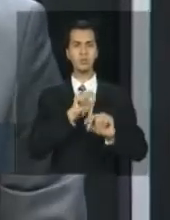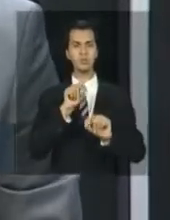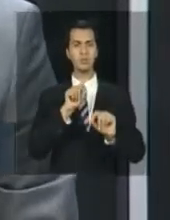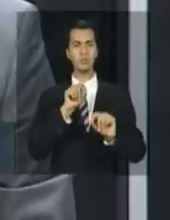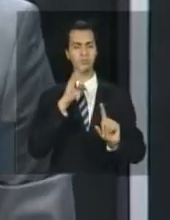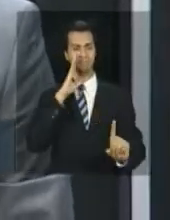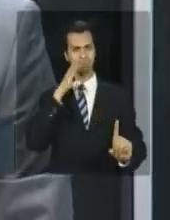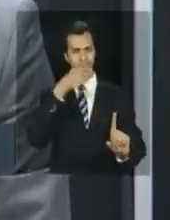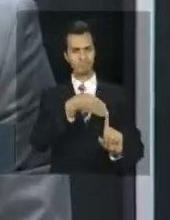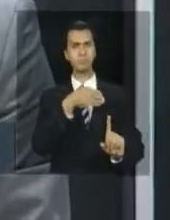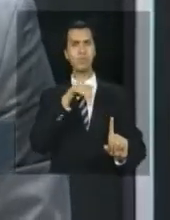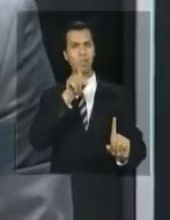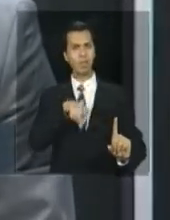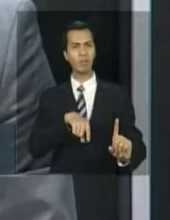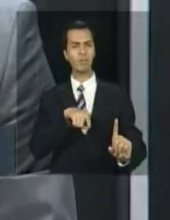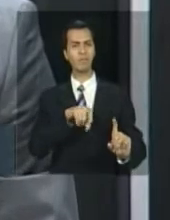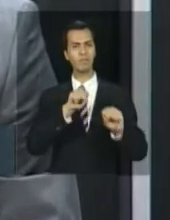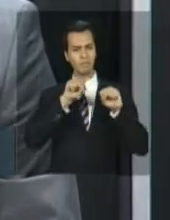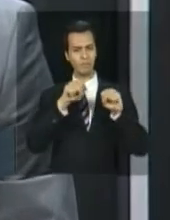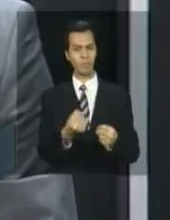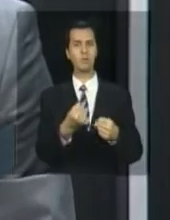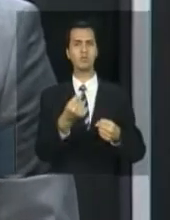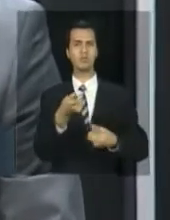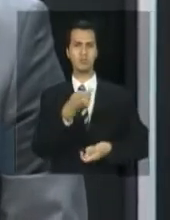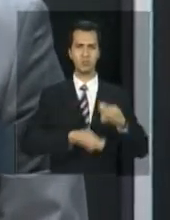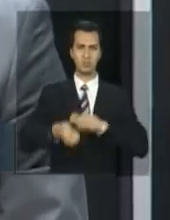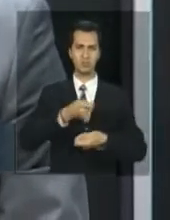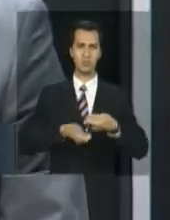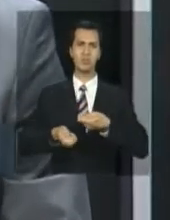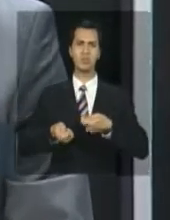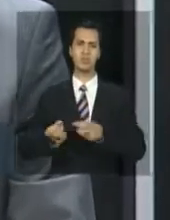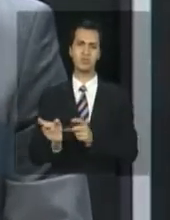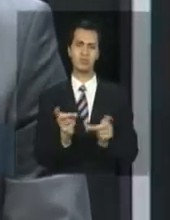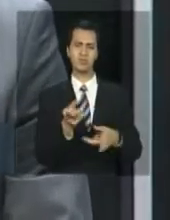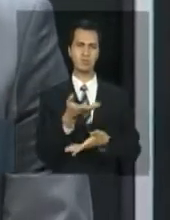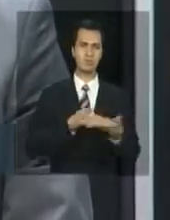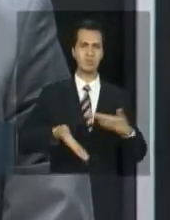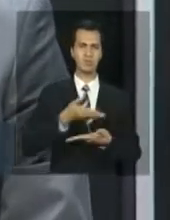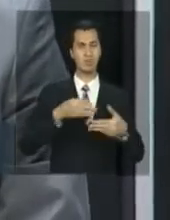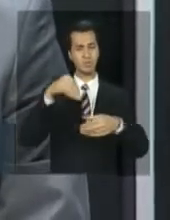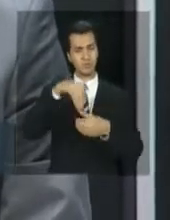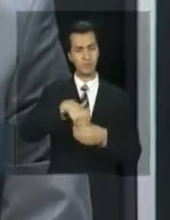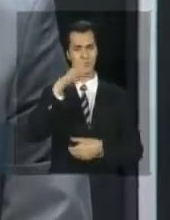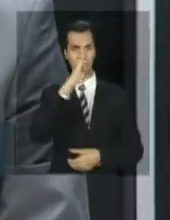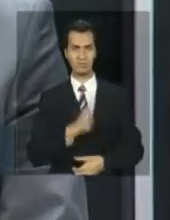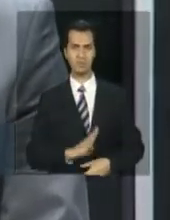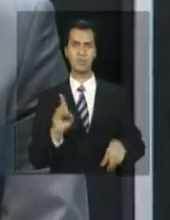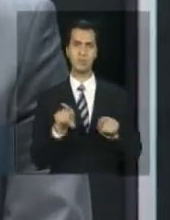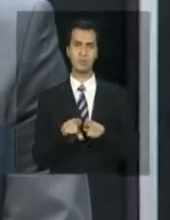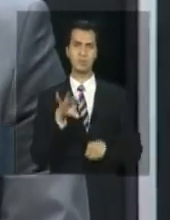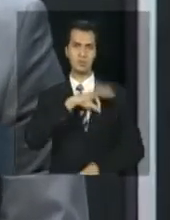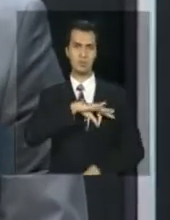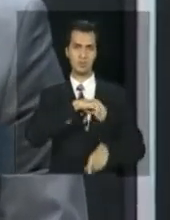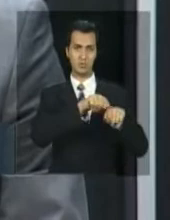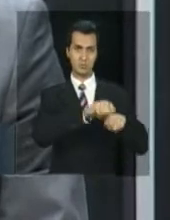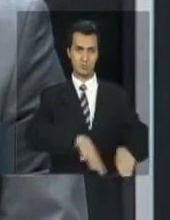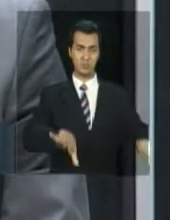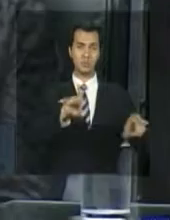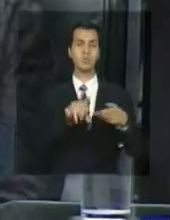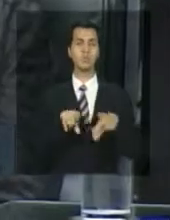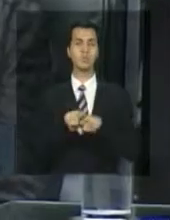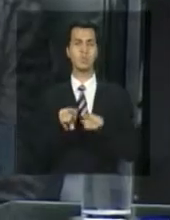centrado no fortalecimento do mercado interno, na geração de emprego, distribuição de renda e